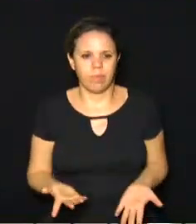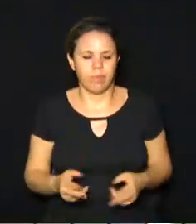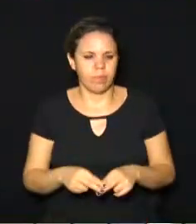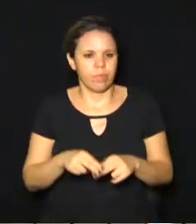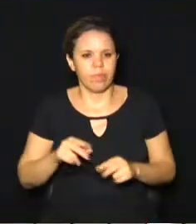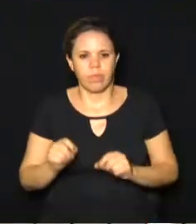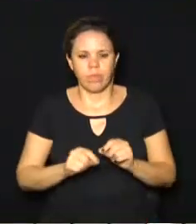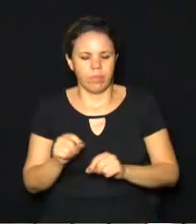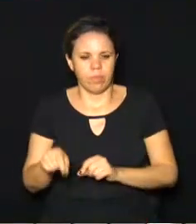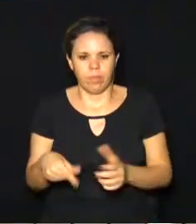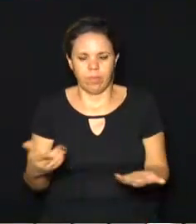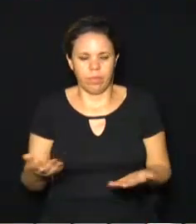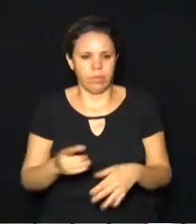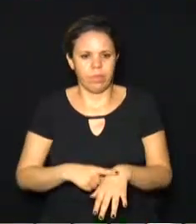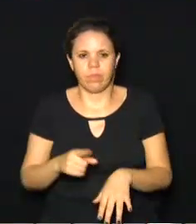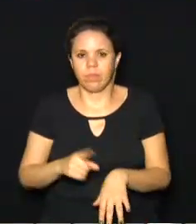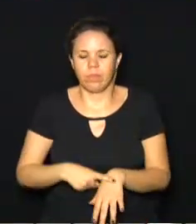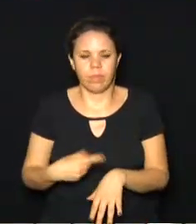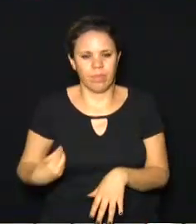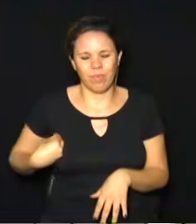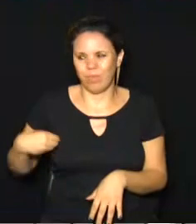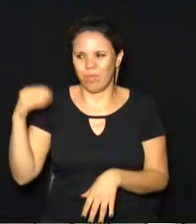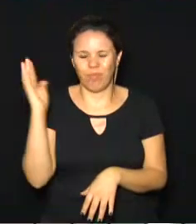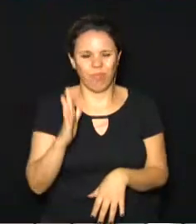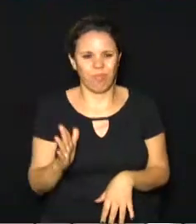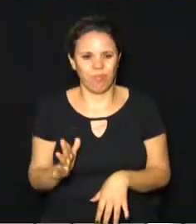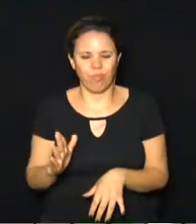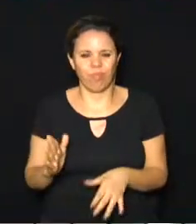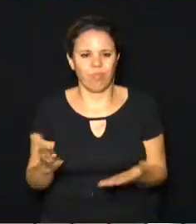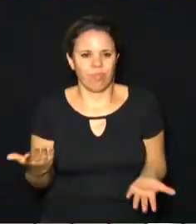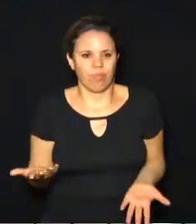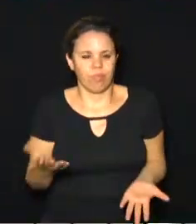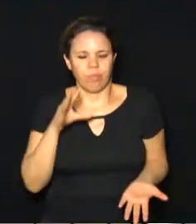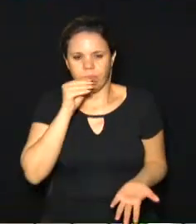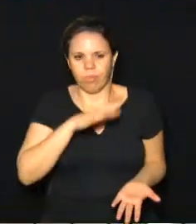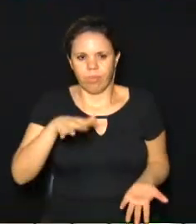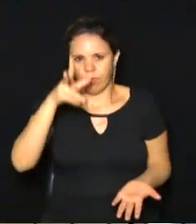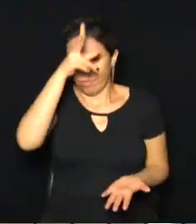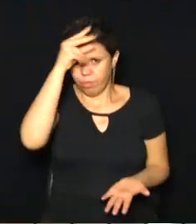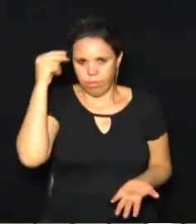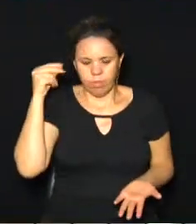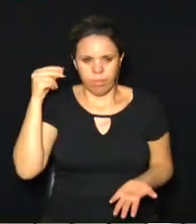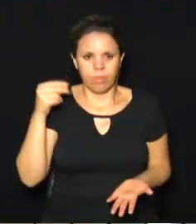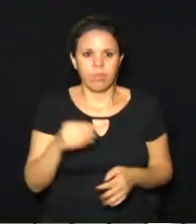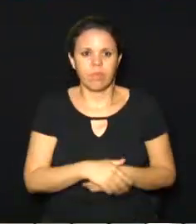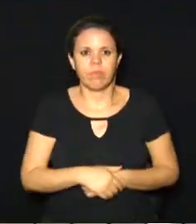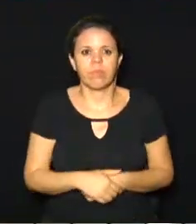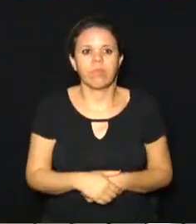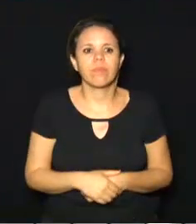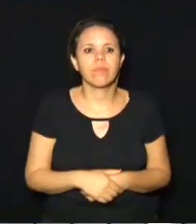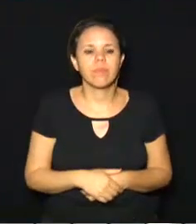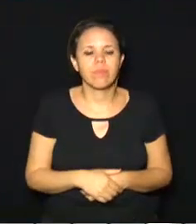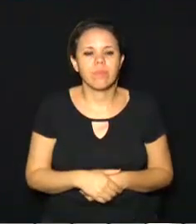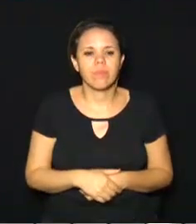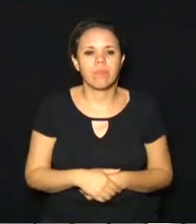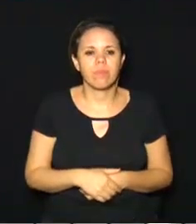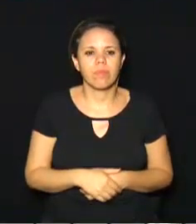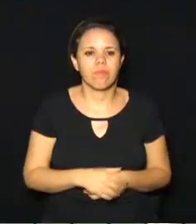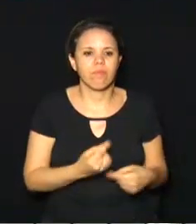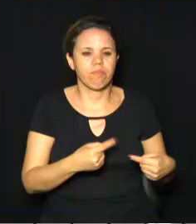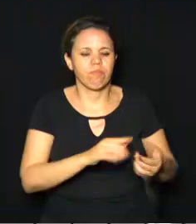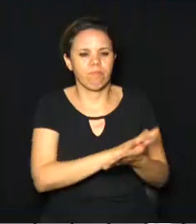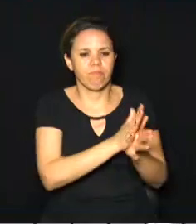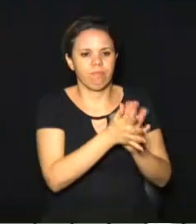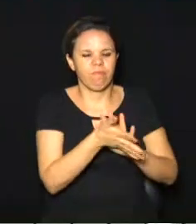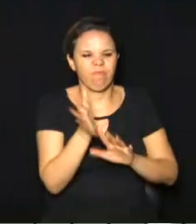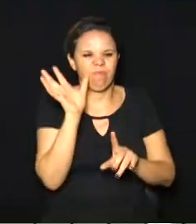conta desse momento que nós estamos vivendo no Brasil, em que os servidores públicos estão sendo atacados, né,